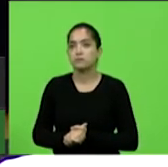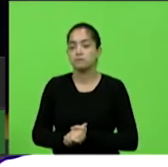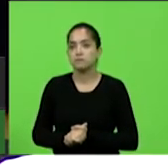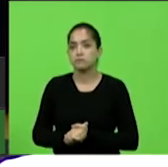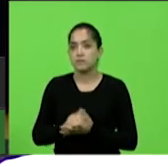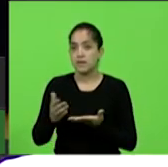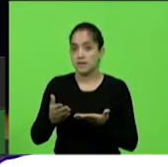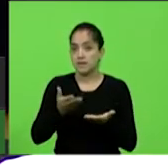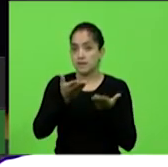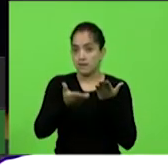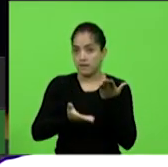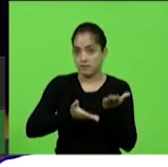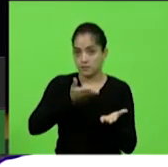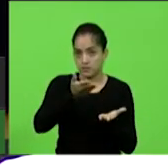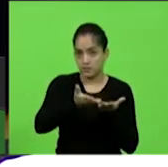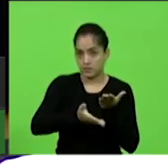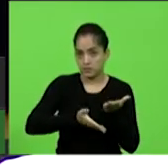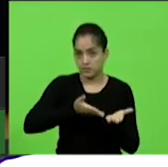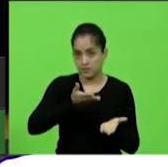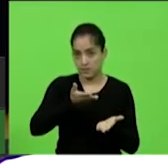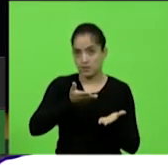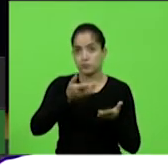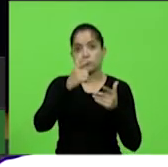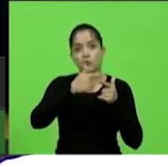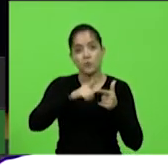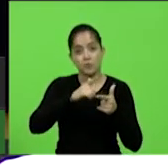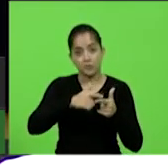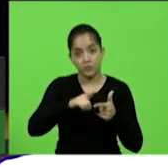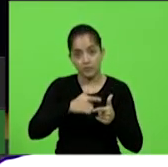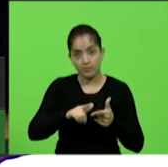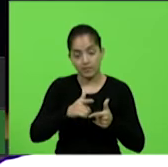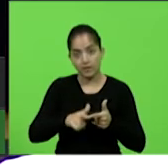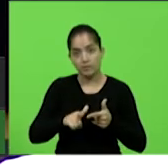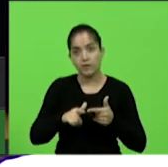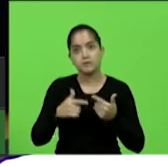E esse atendimento sofrível tem sobrado, né,